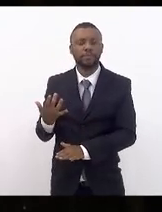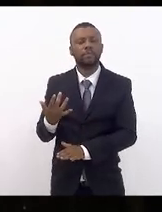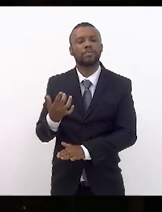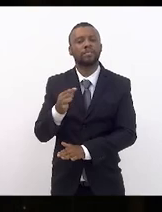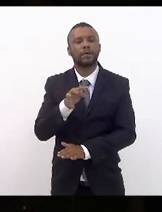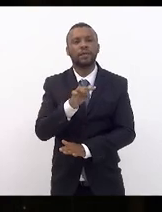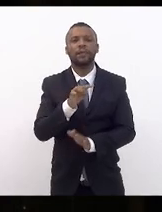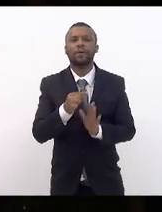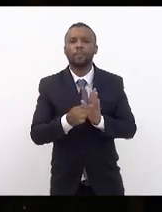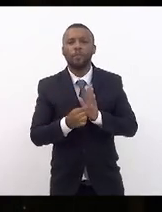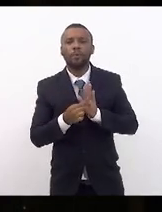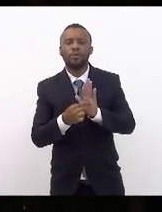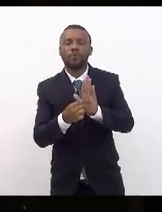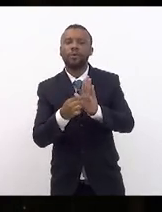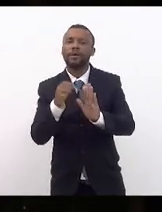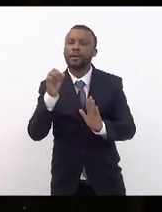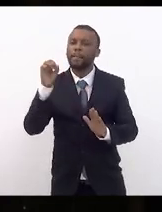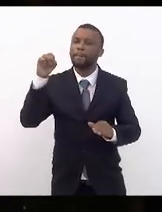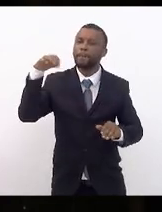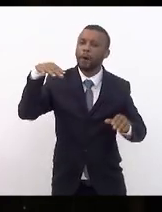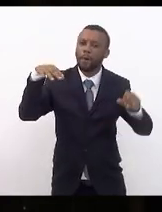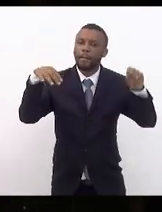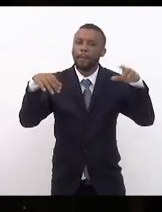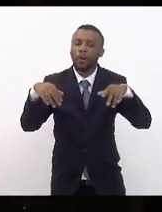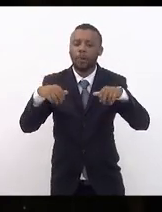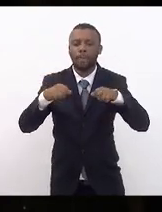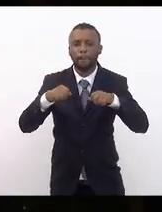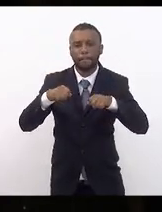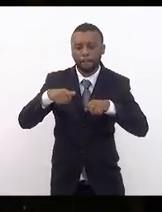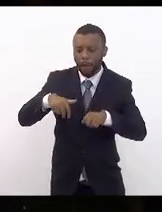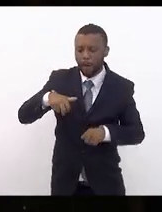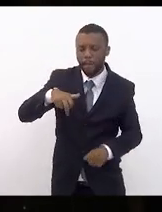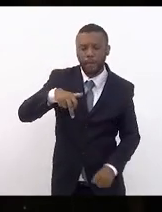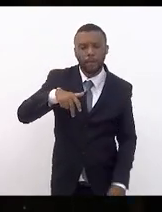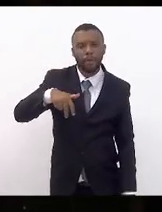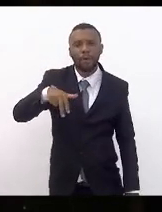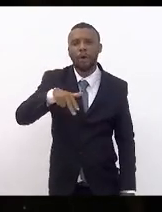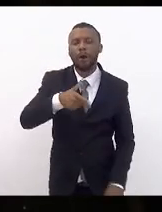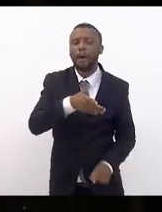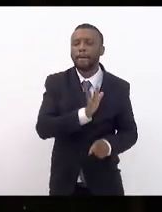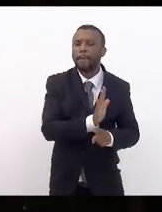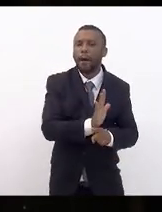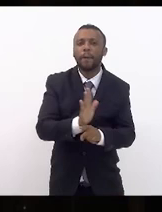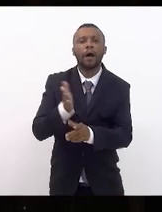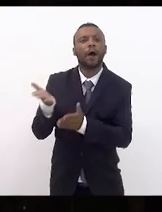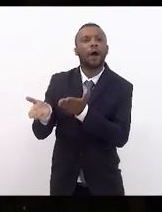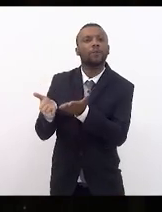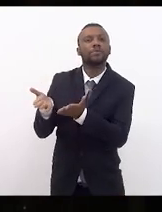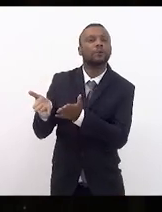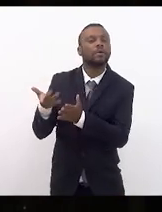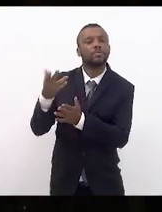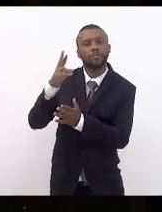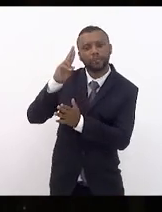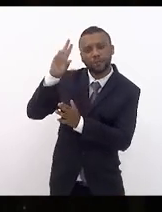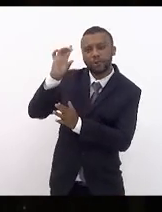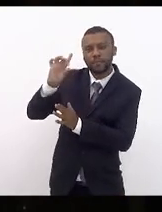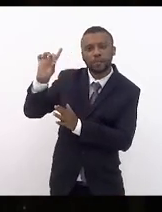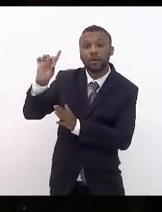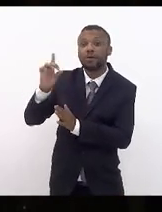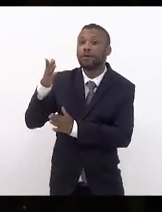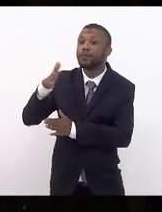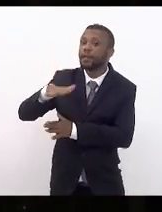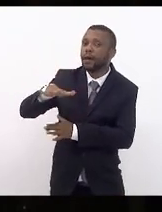essa luz por onde andou, servindo ao Senhor na medicina,